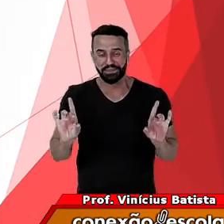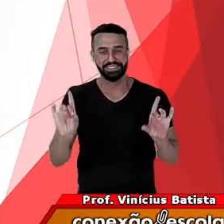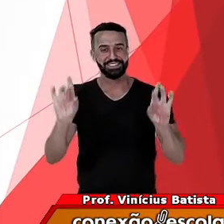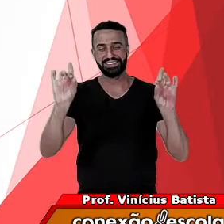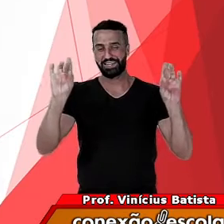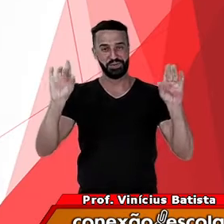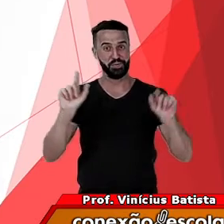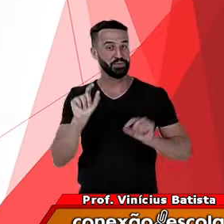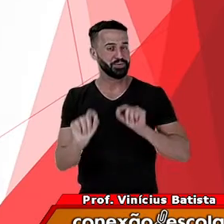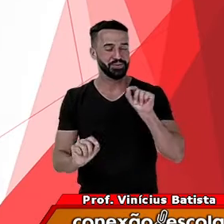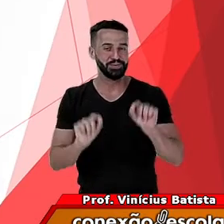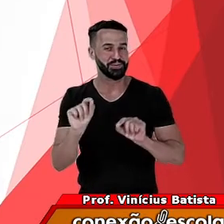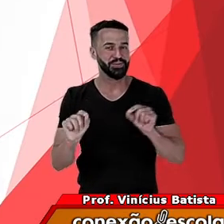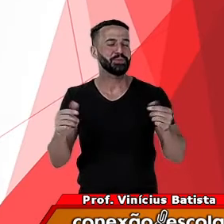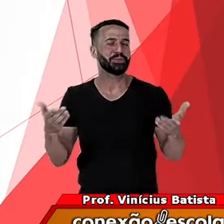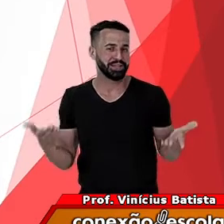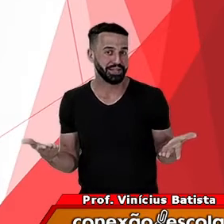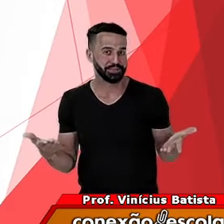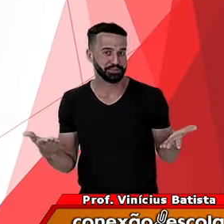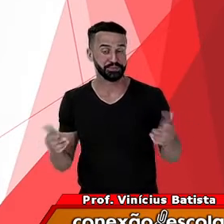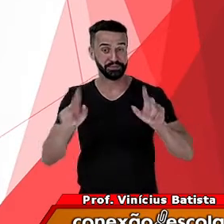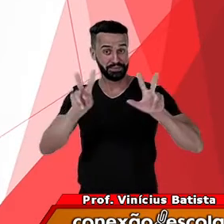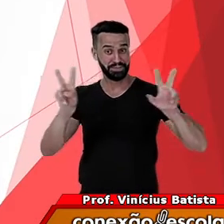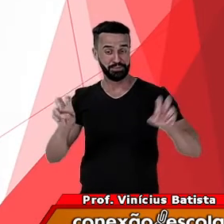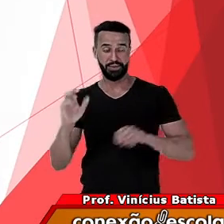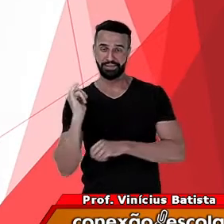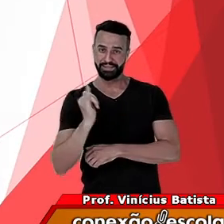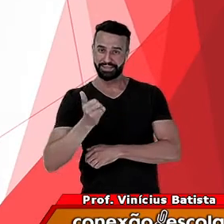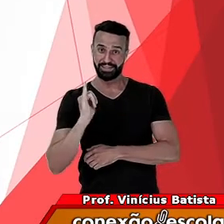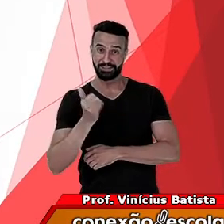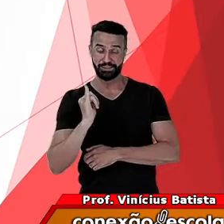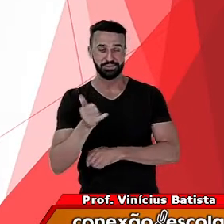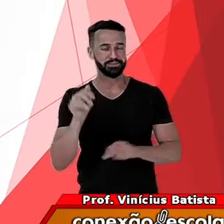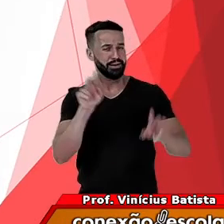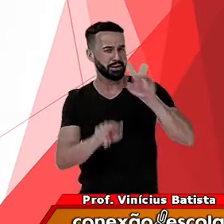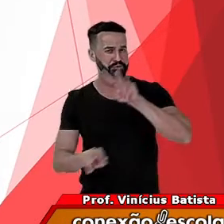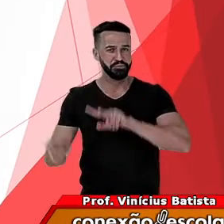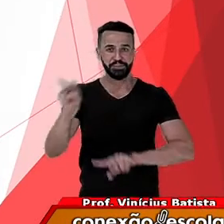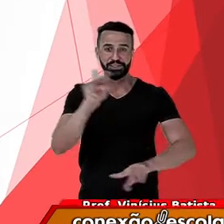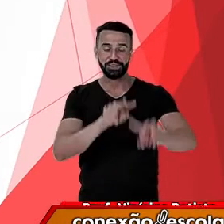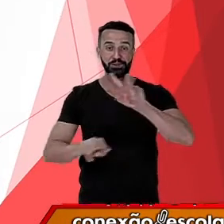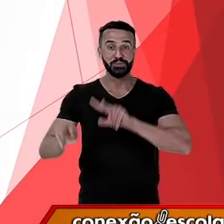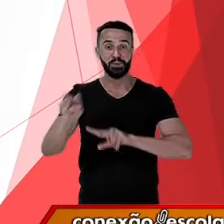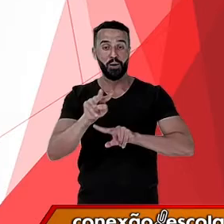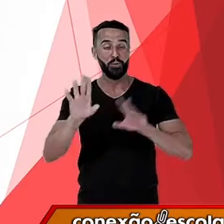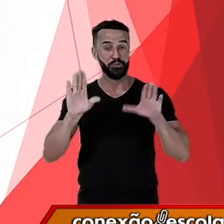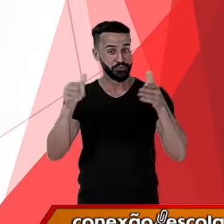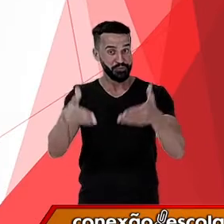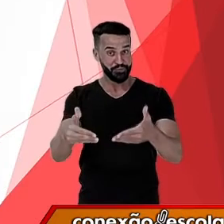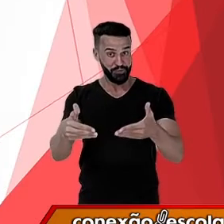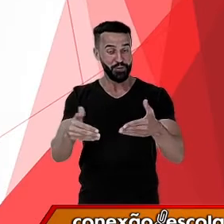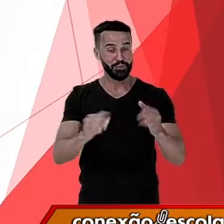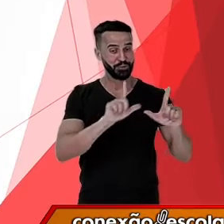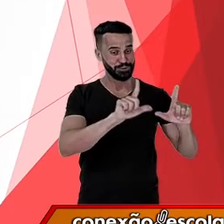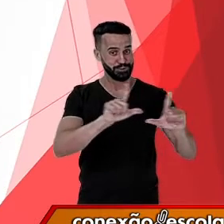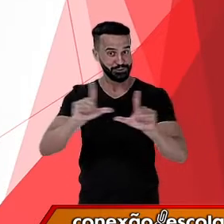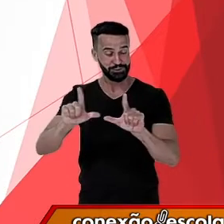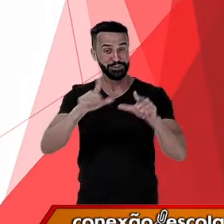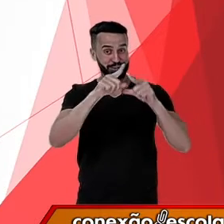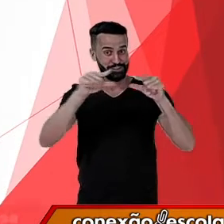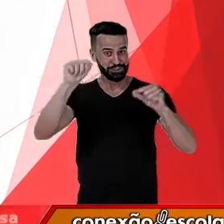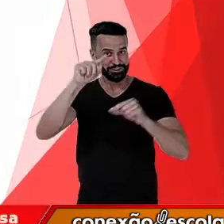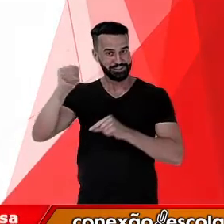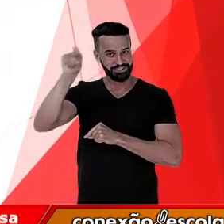falar sobre narrativas visuais, com ênfase nas tirinhas. Vamos lá,